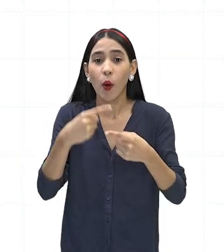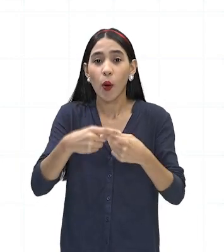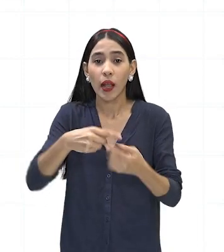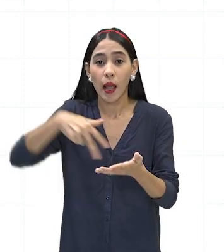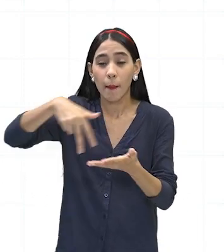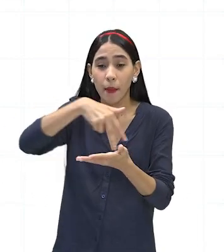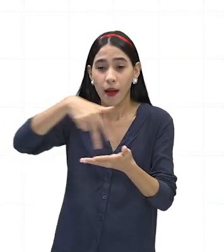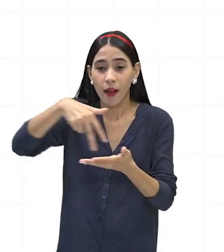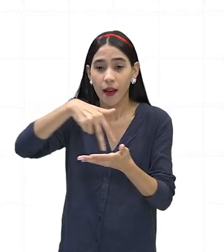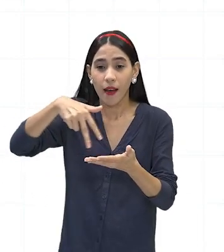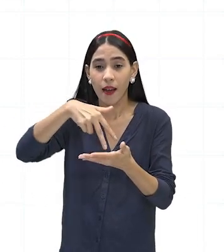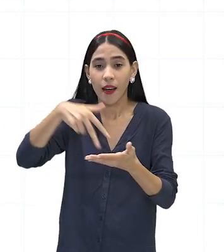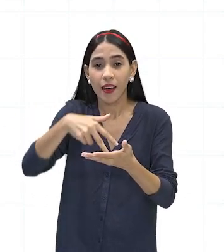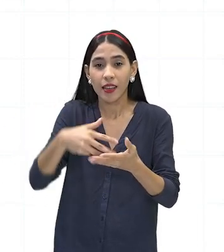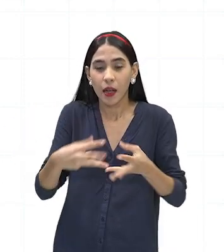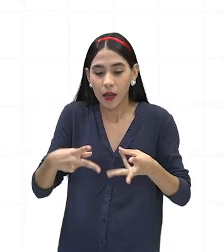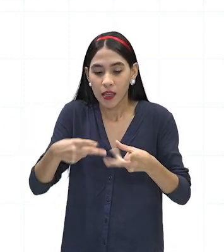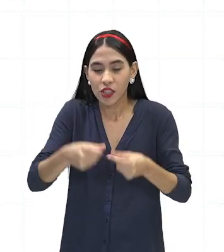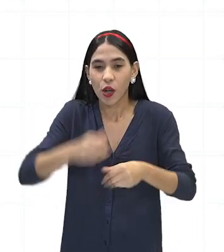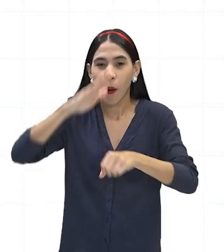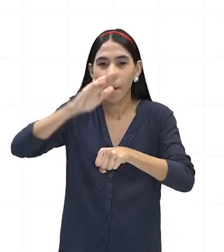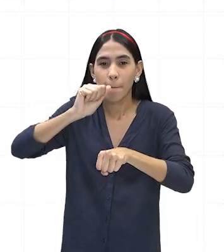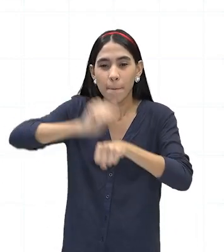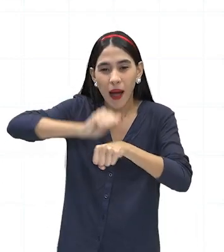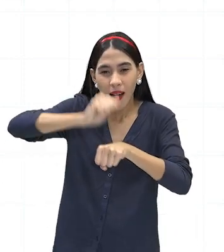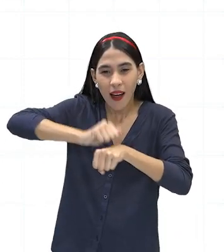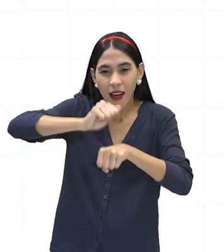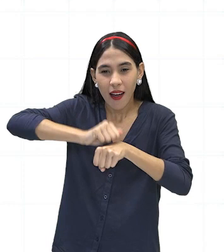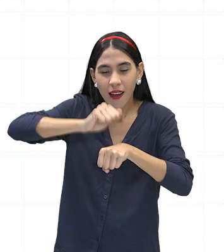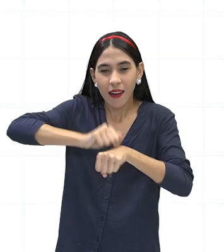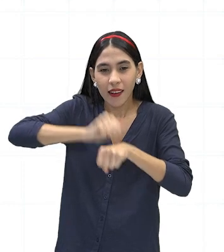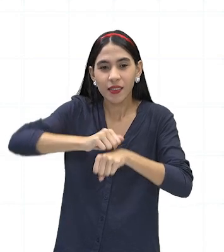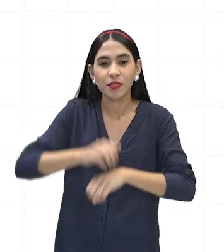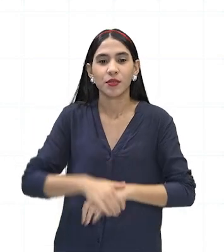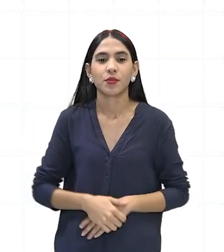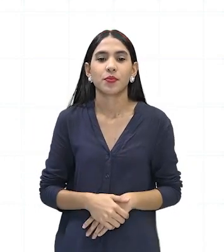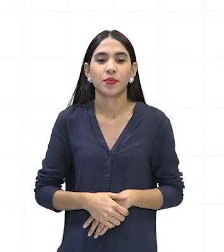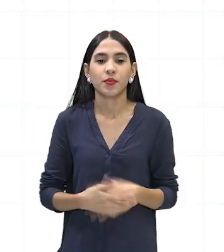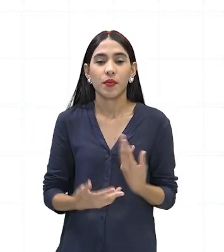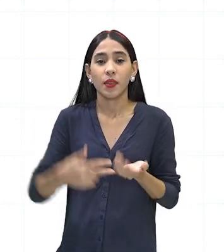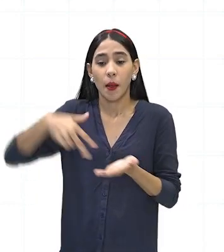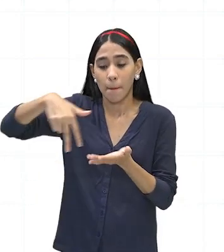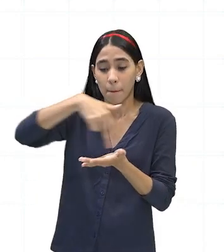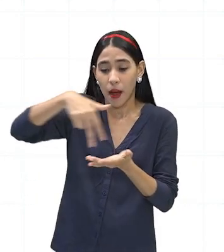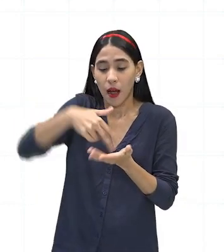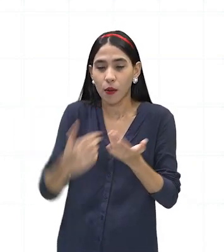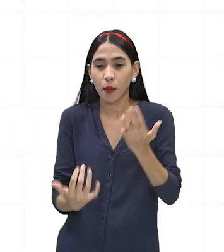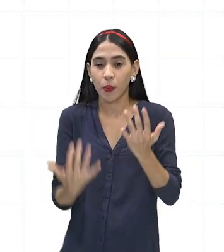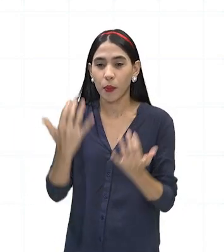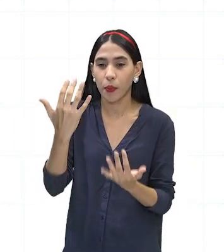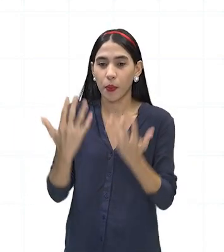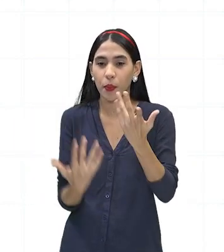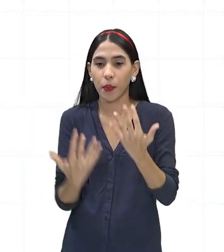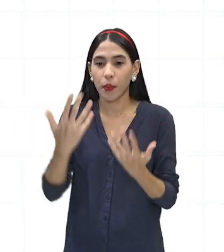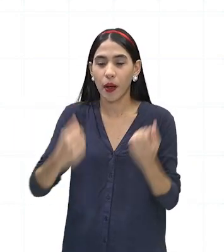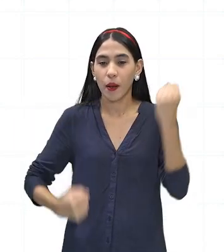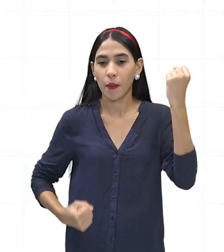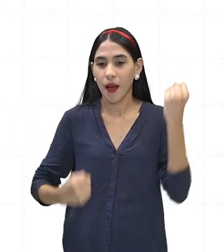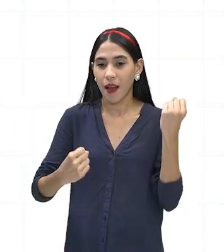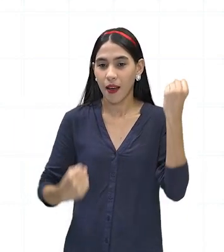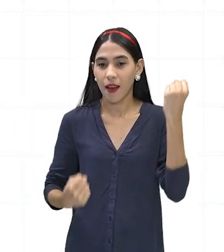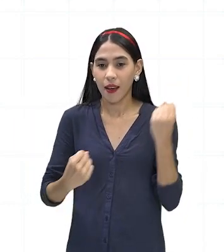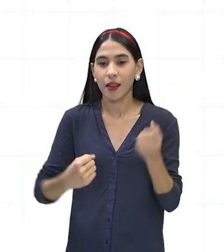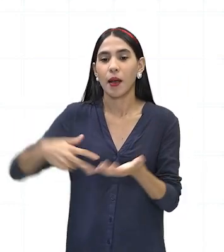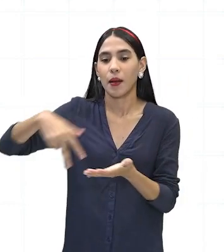eram feitos de chão batido, ou seja, só terra. Então, quando as pessoas dançavam, a terra subia, eles precisavam molhar